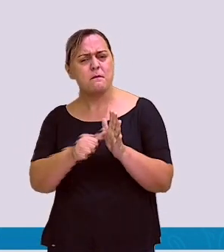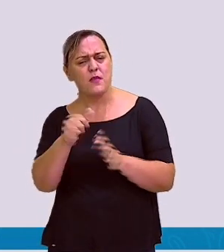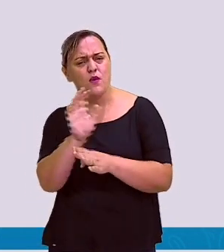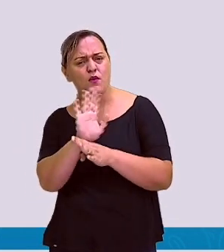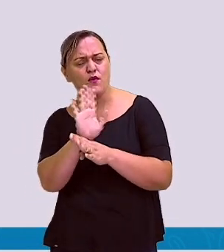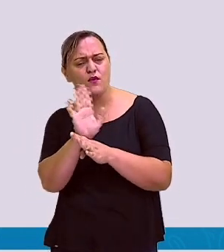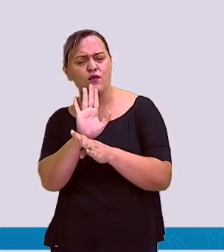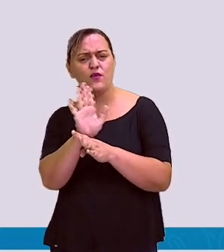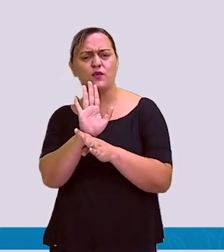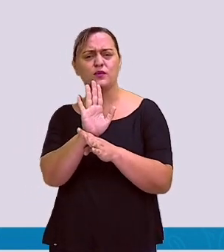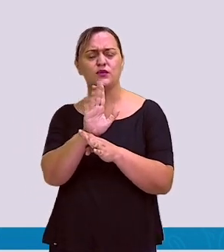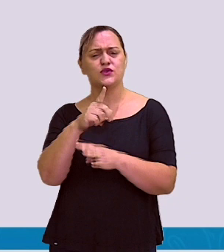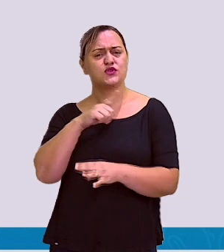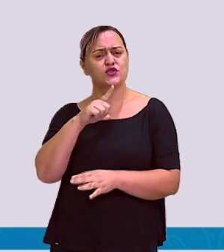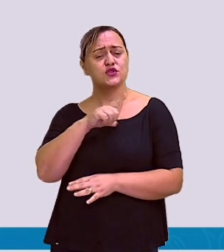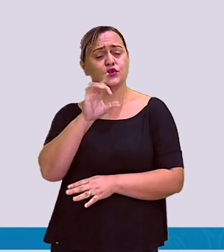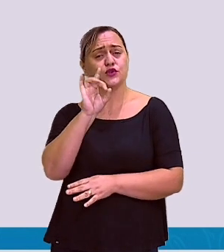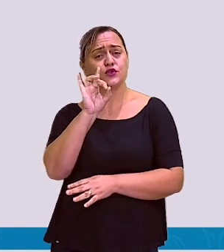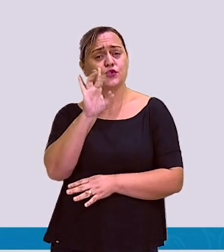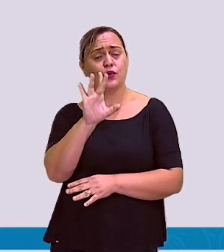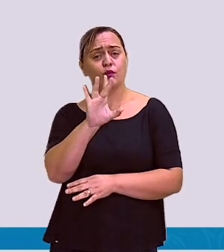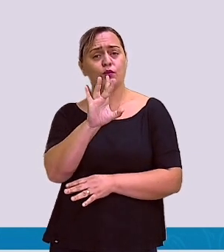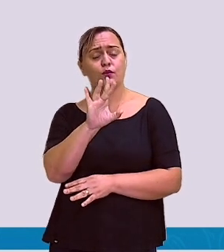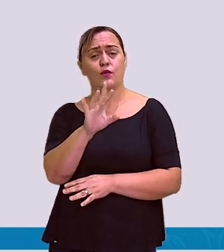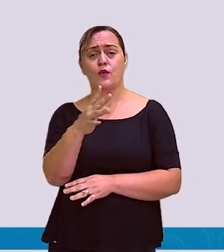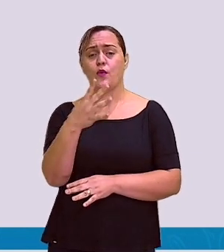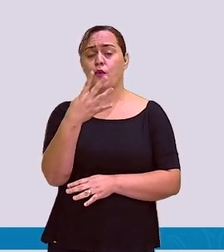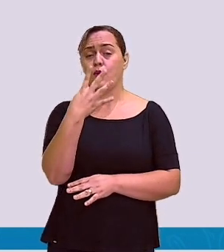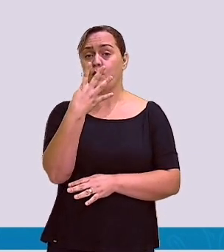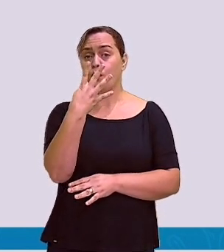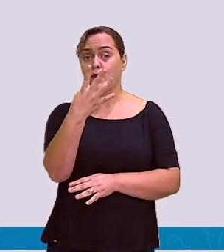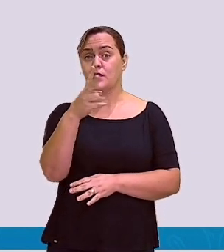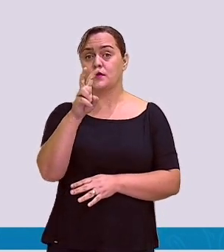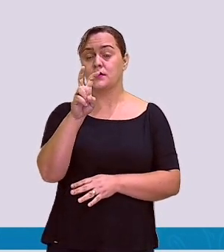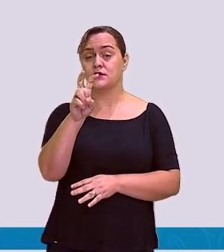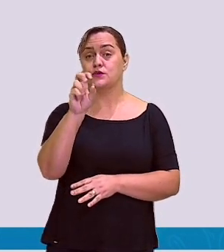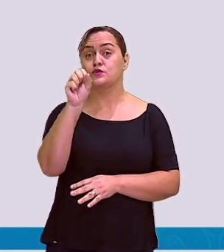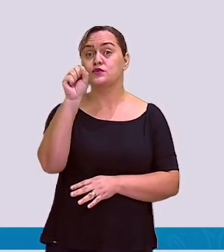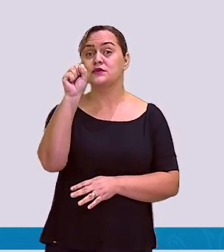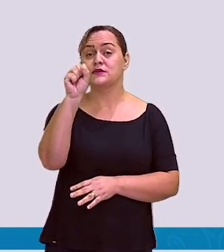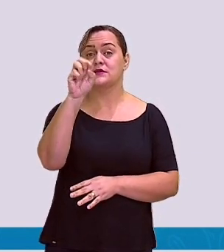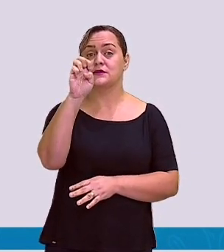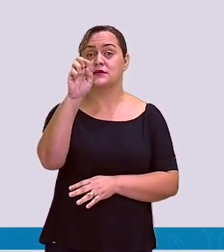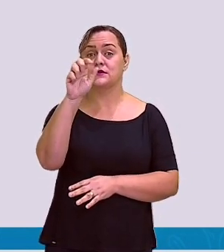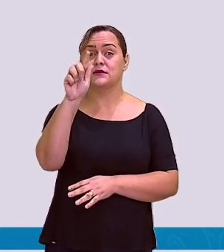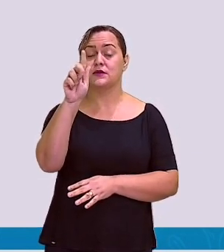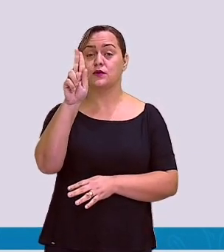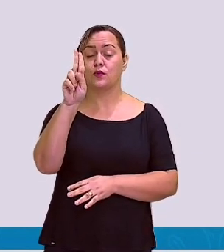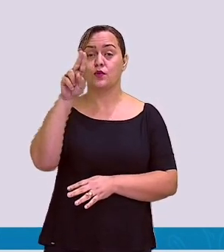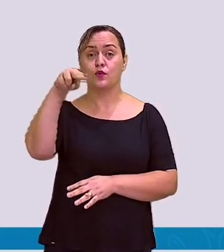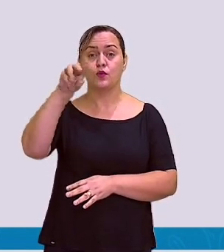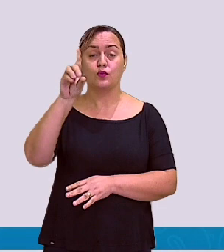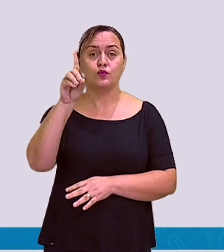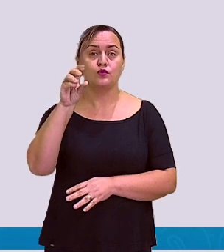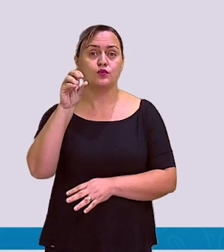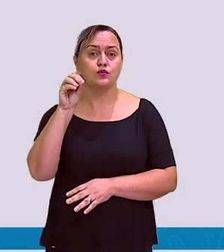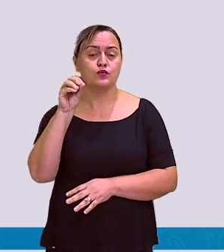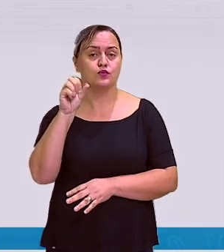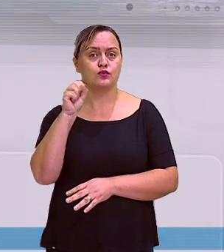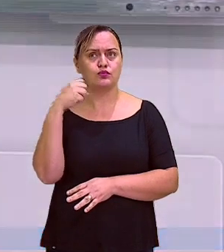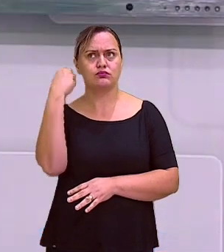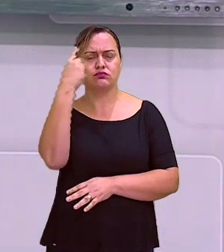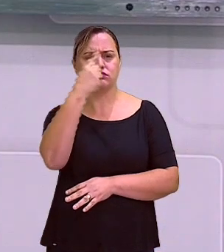que contava com 45 segundos de duração. Você já pensou? Um filme de 45 segundos